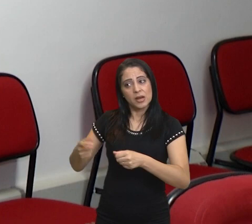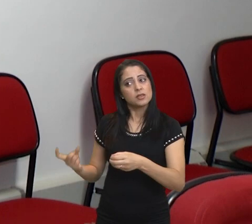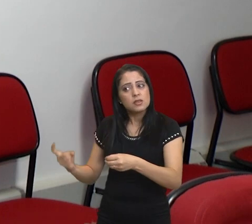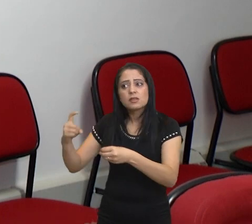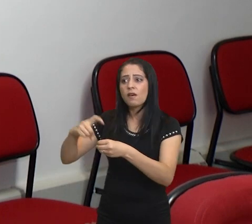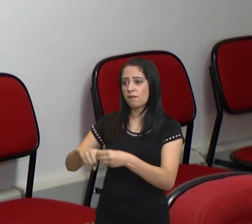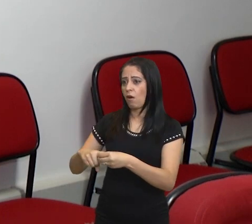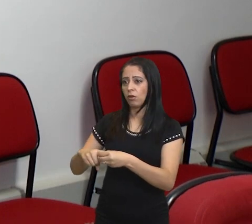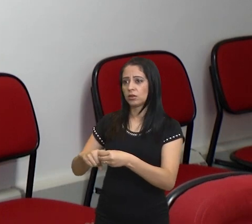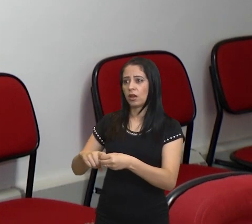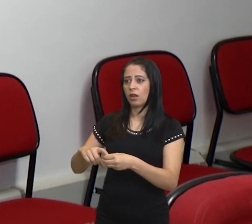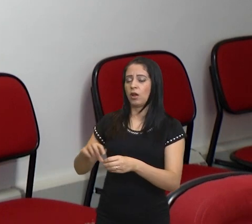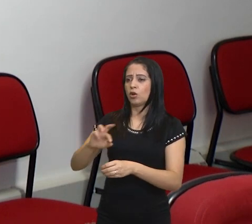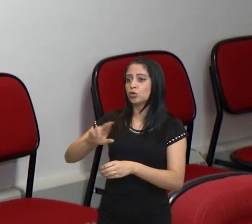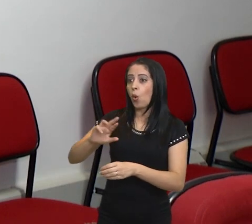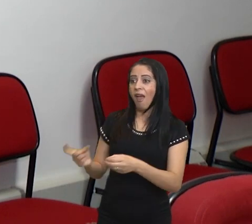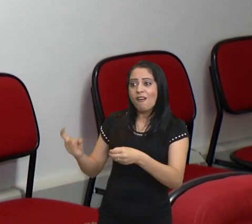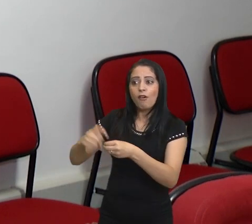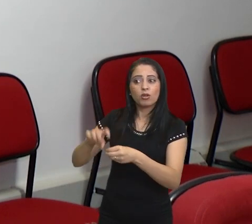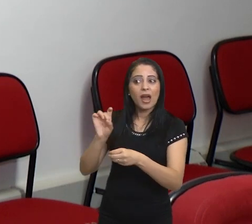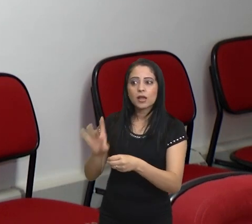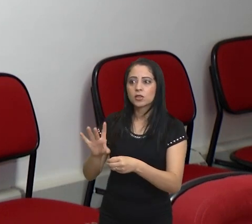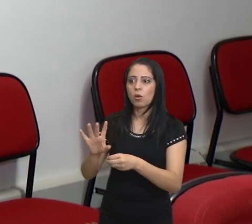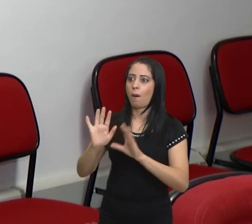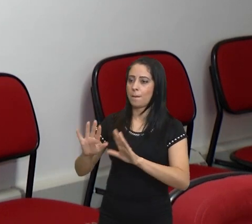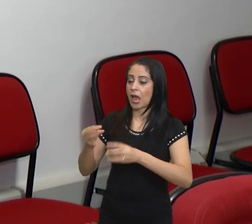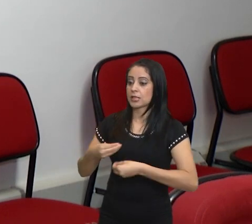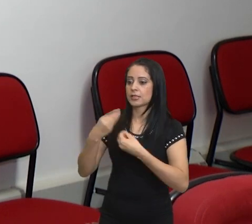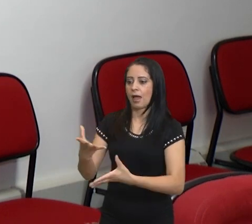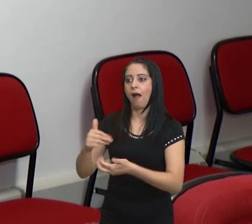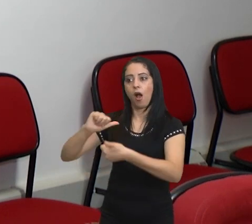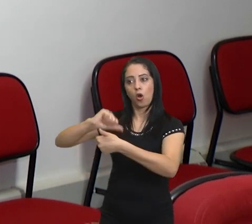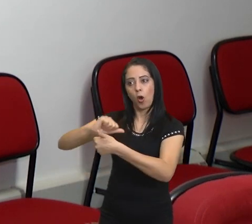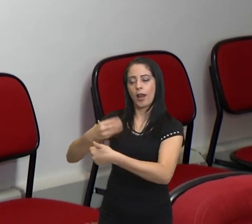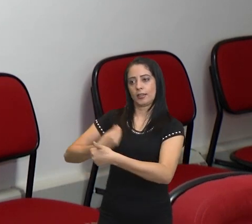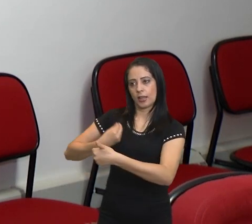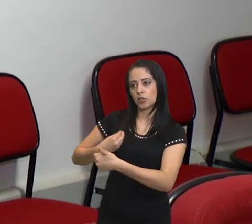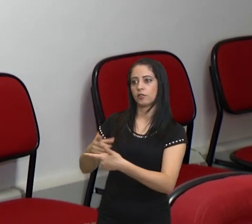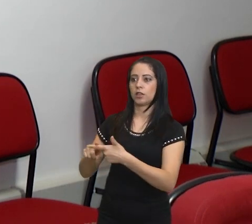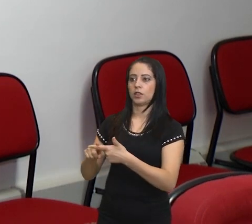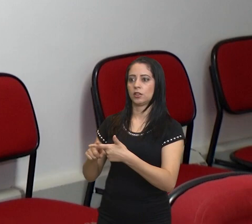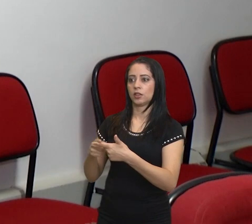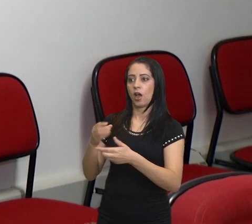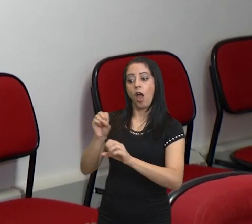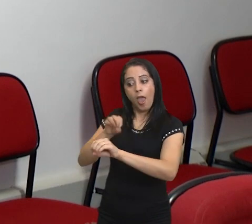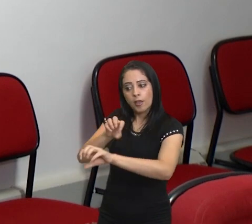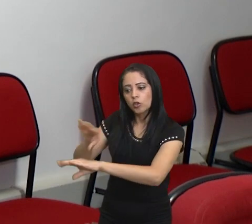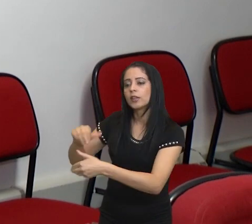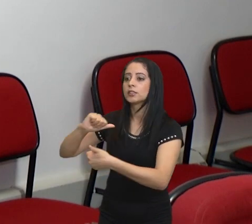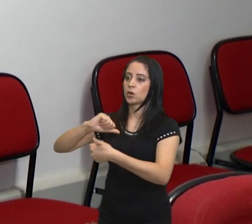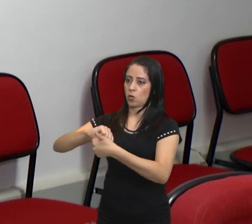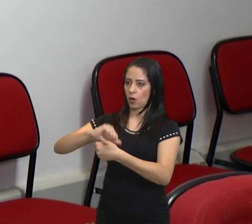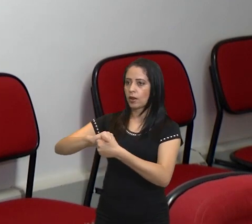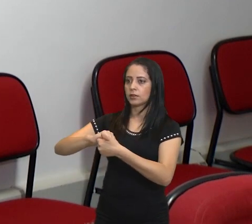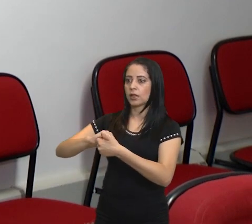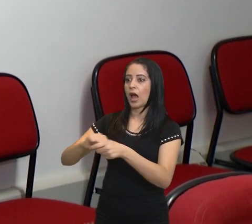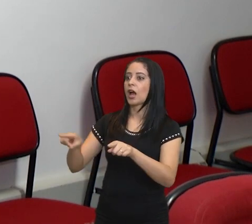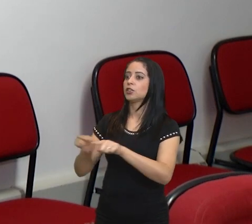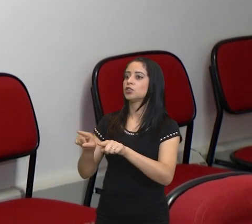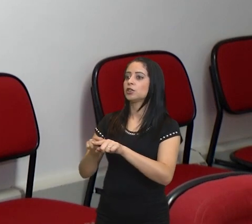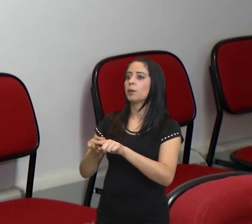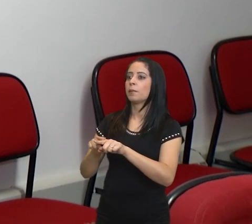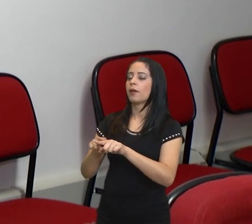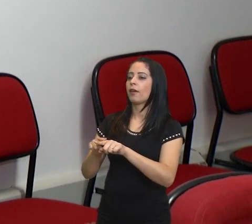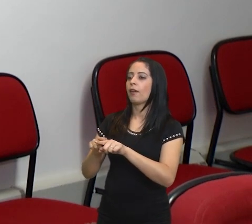nem em função de voltar simplesmente, mas é para dar qualidade de vida, reabilitação, educação de